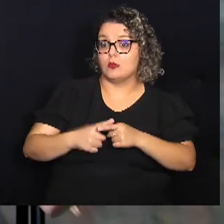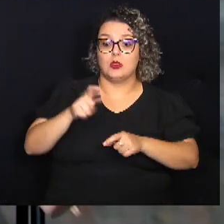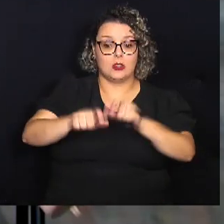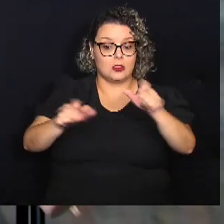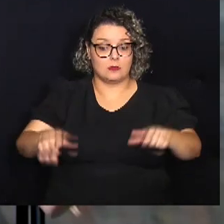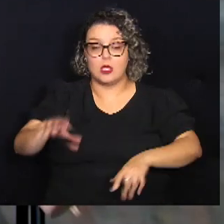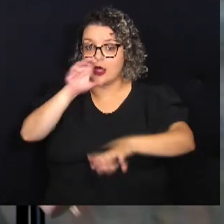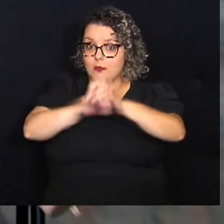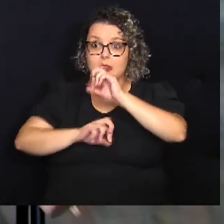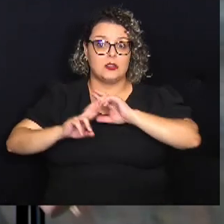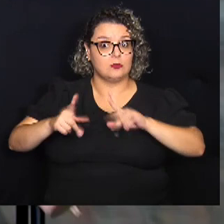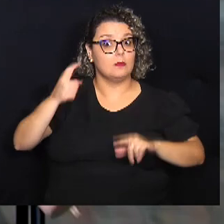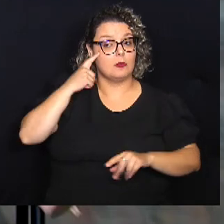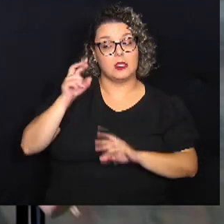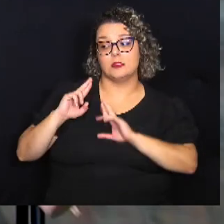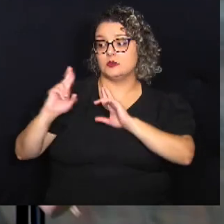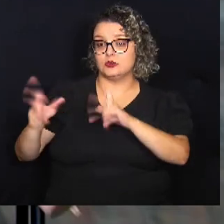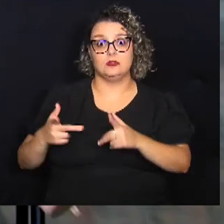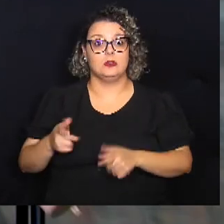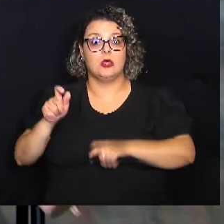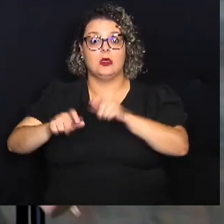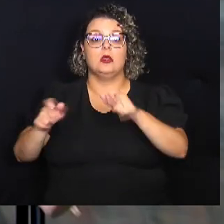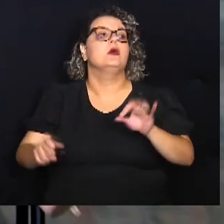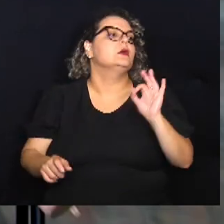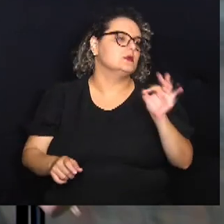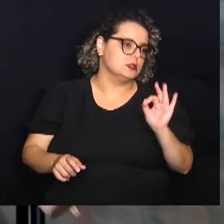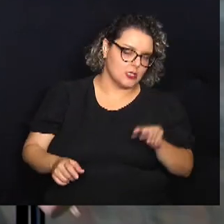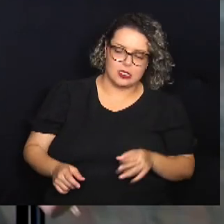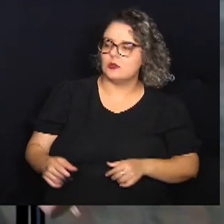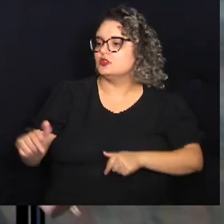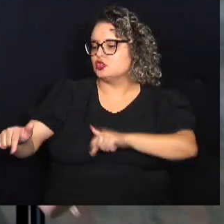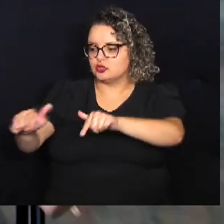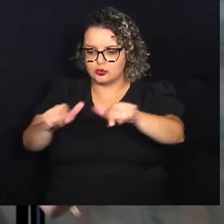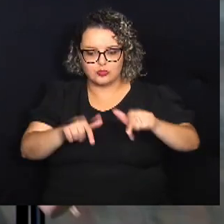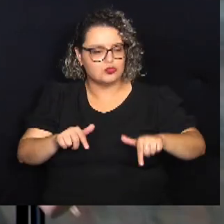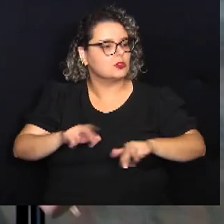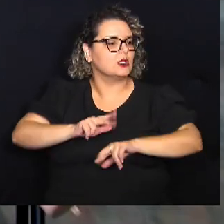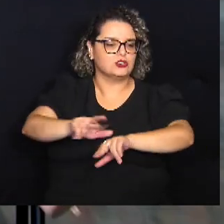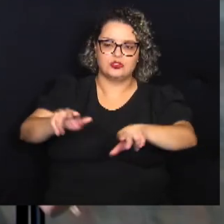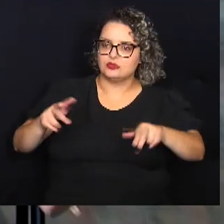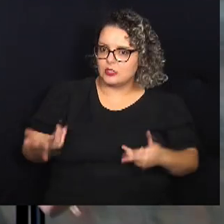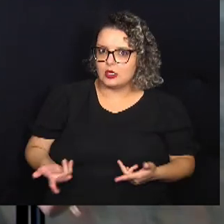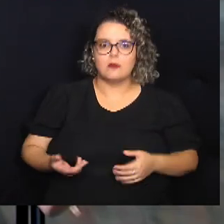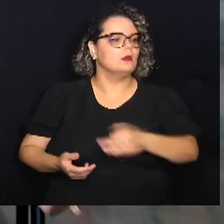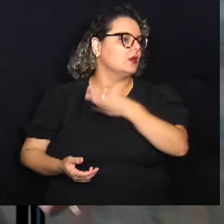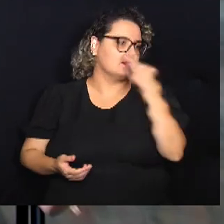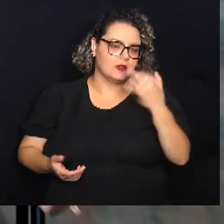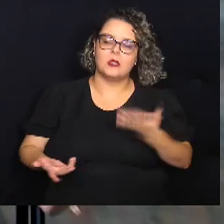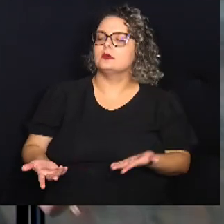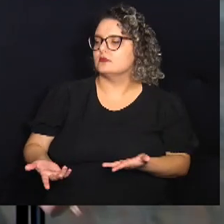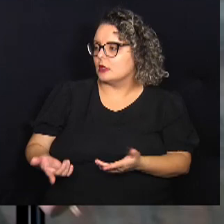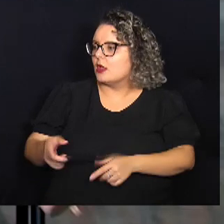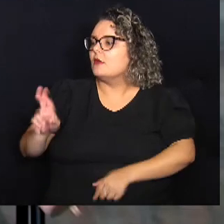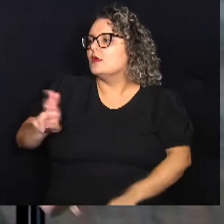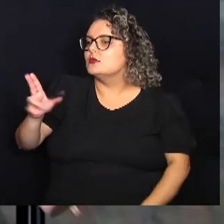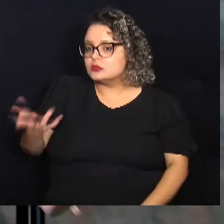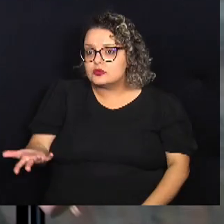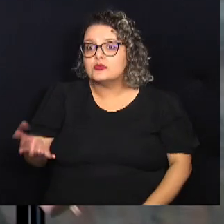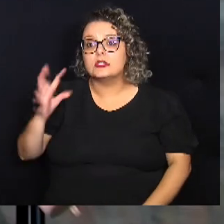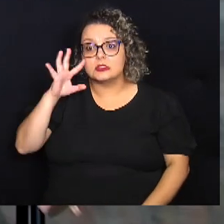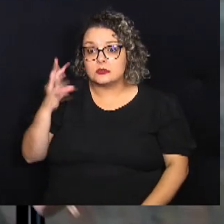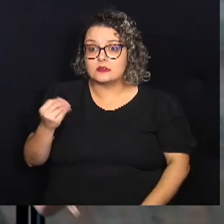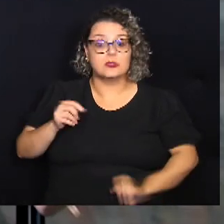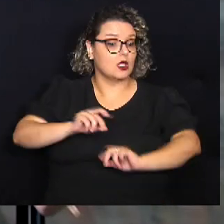pensam diferente, porque as pessoas vêm de espaços diferentes. Perfeito. Porque elas vão utilizar esse